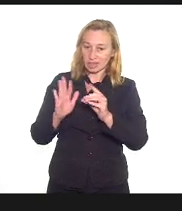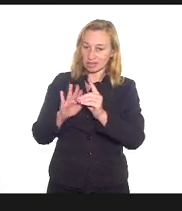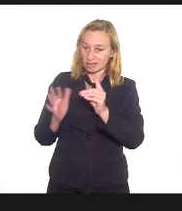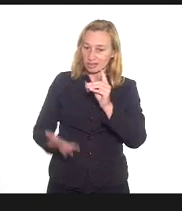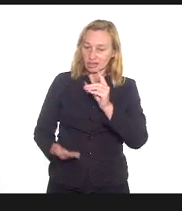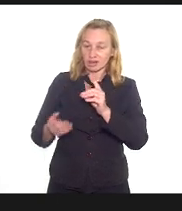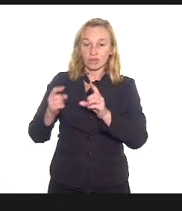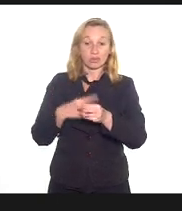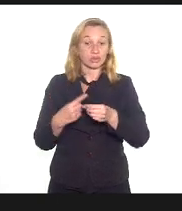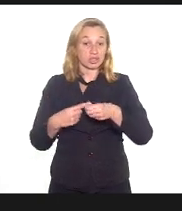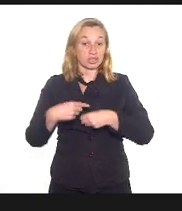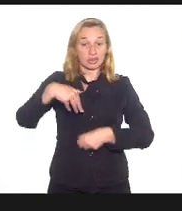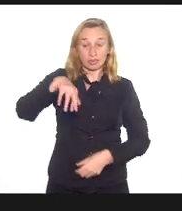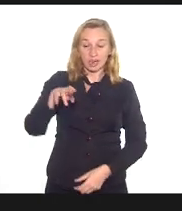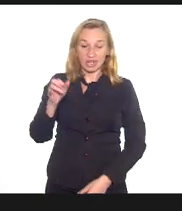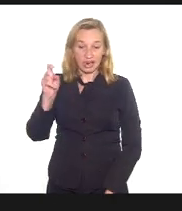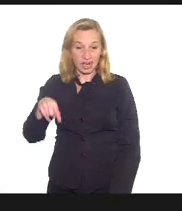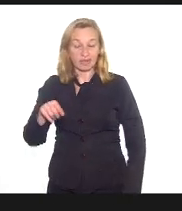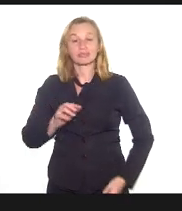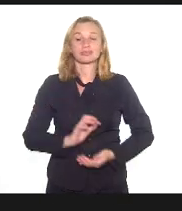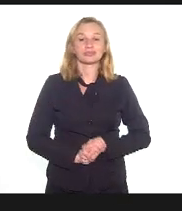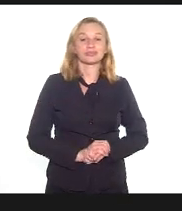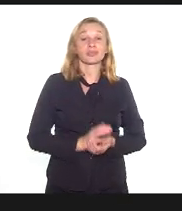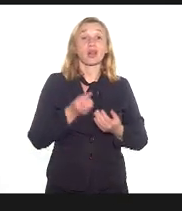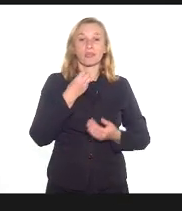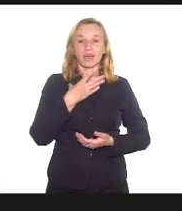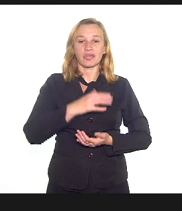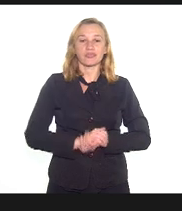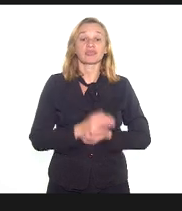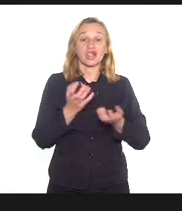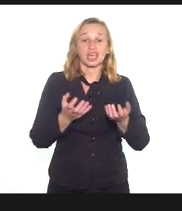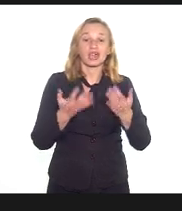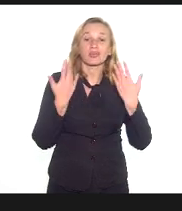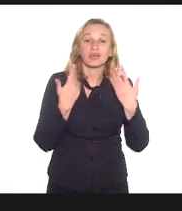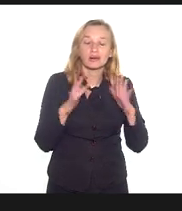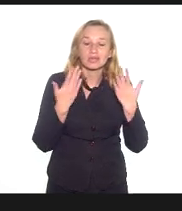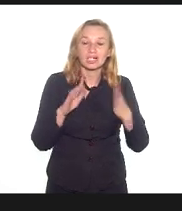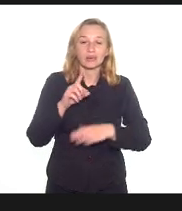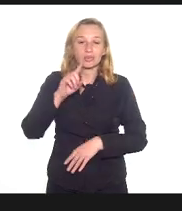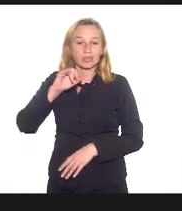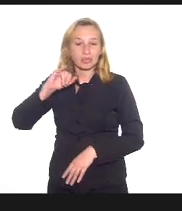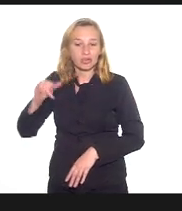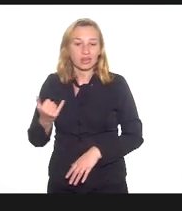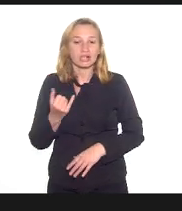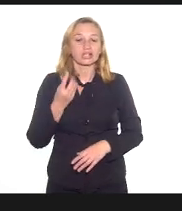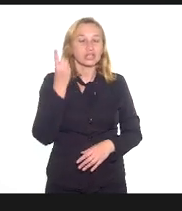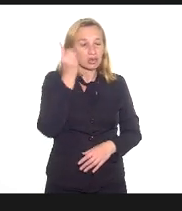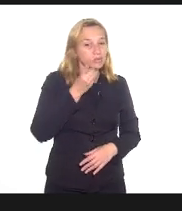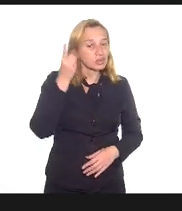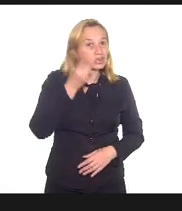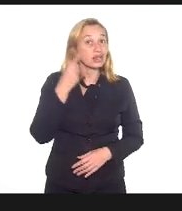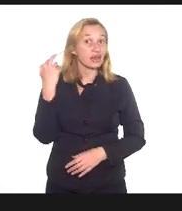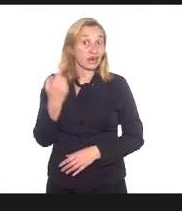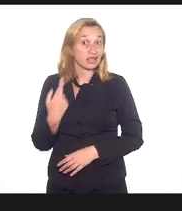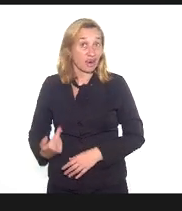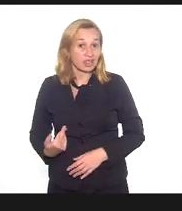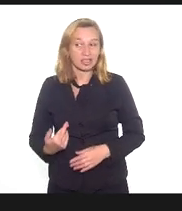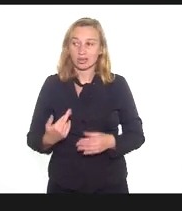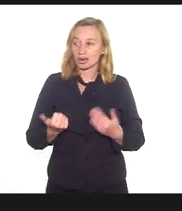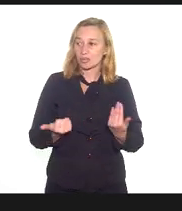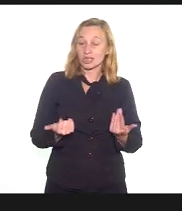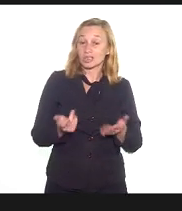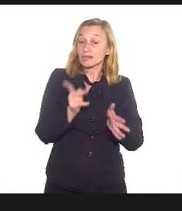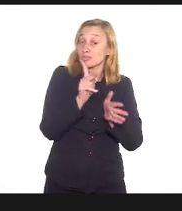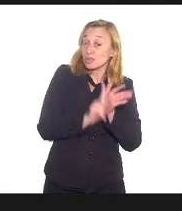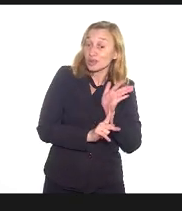com composições maravilhosas. Bem, quero aproveitar para parabenizar a deputada Renata por esse projeto